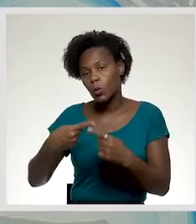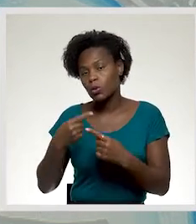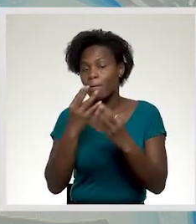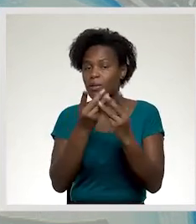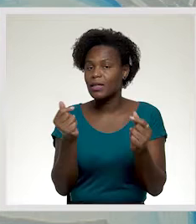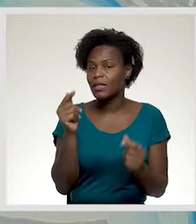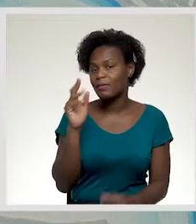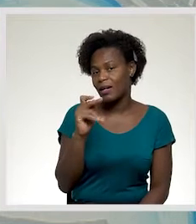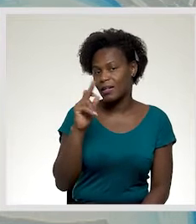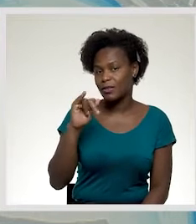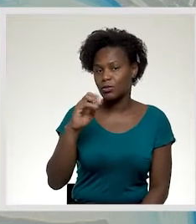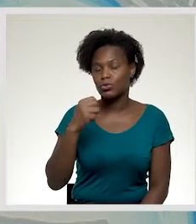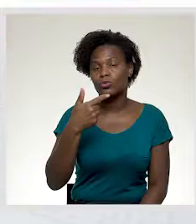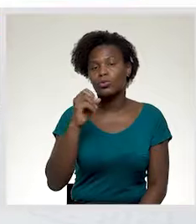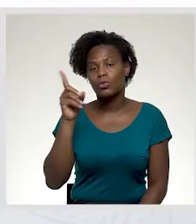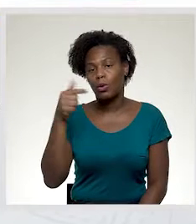dia de hoje.